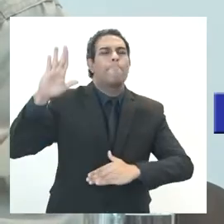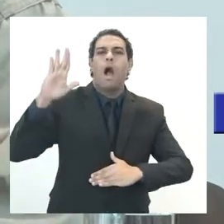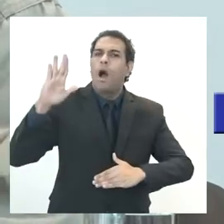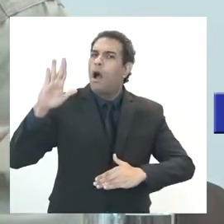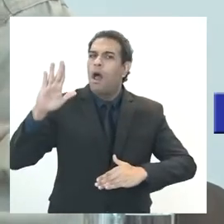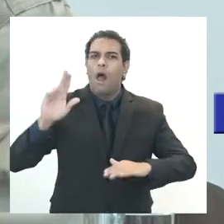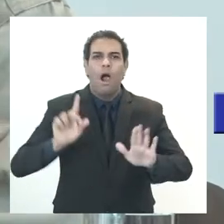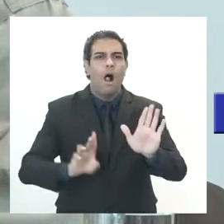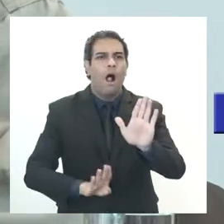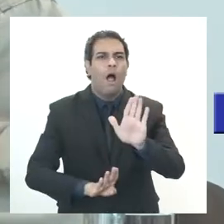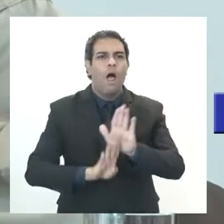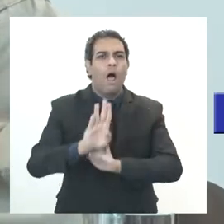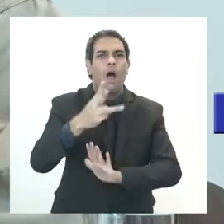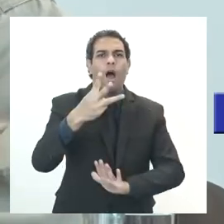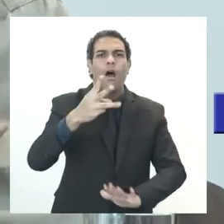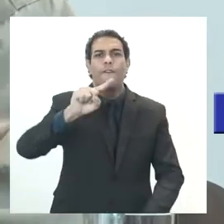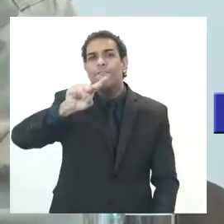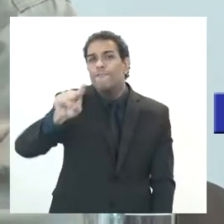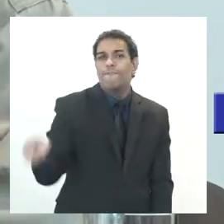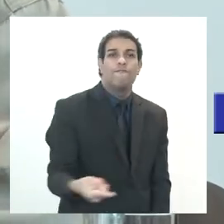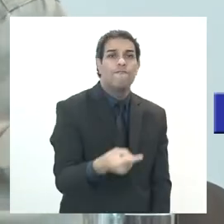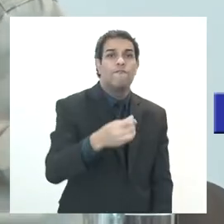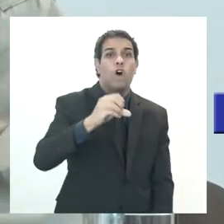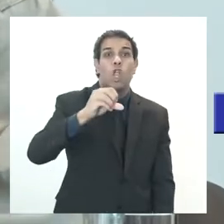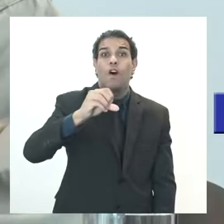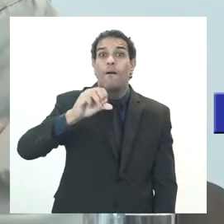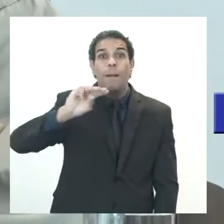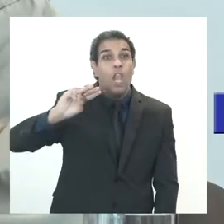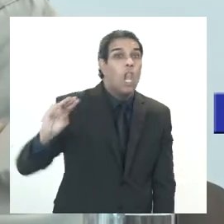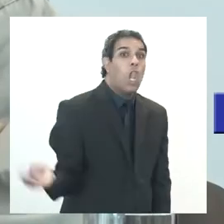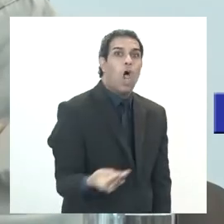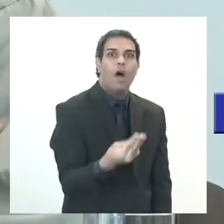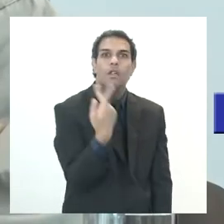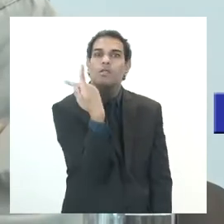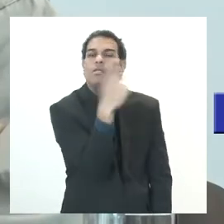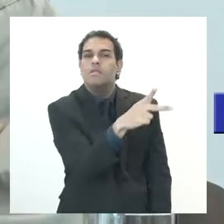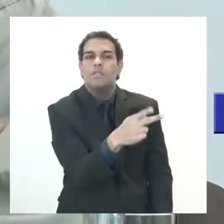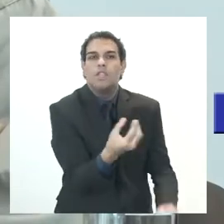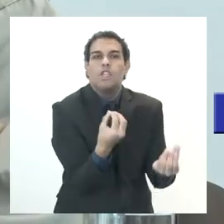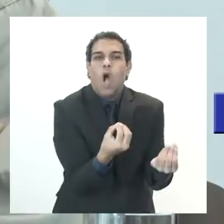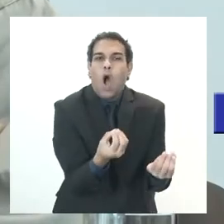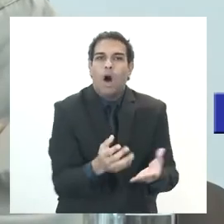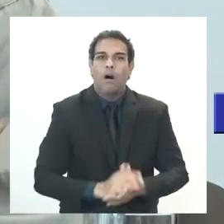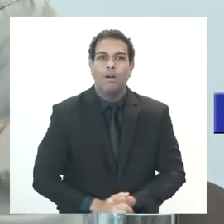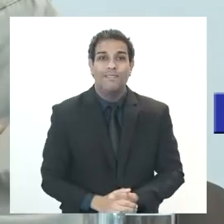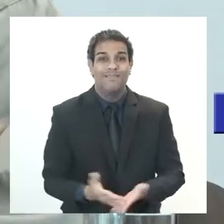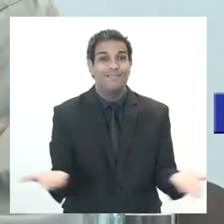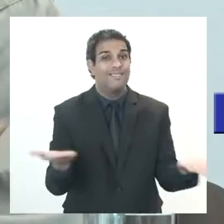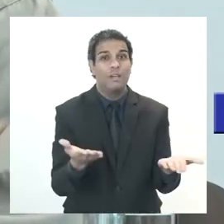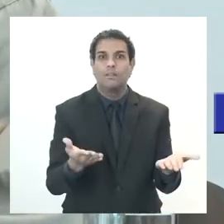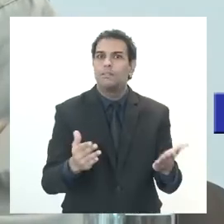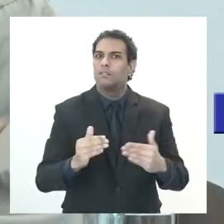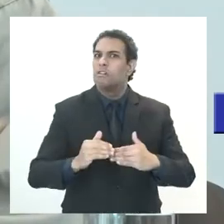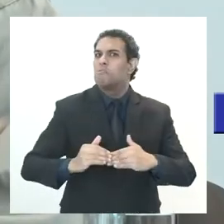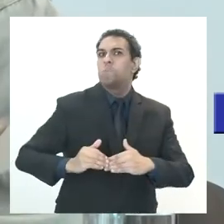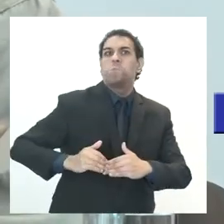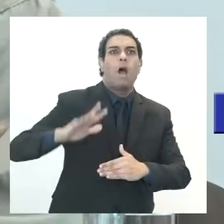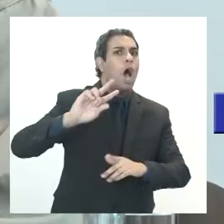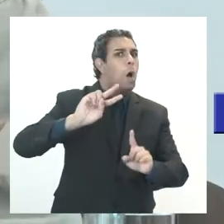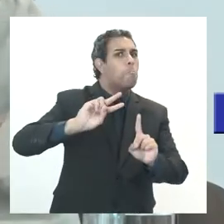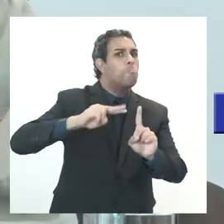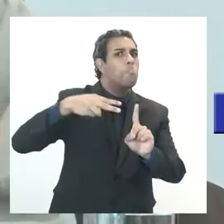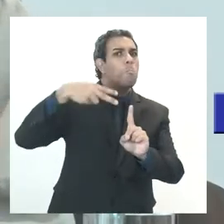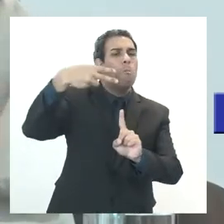de 3,9 milhões hoje tá a mais de 8,5